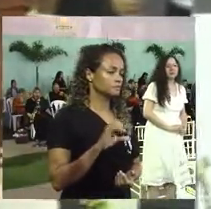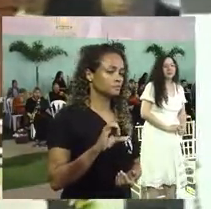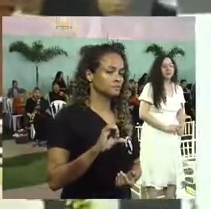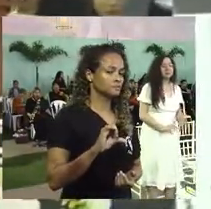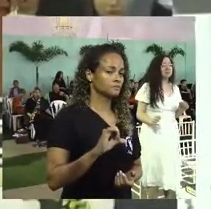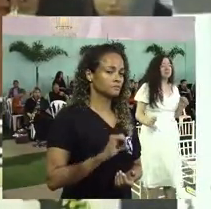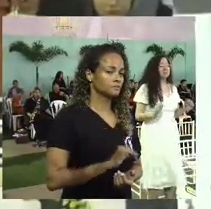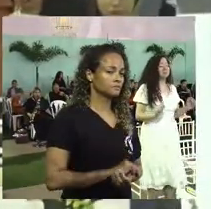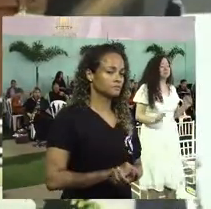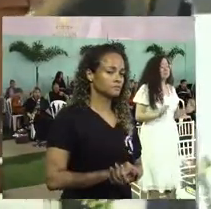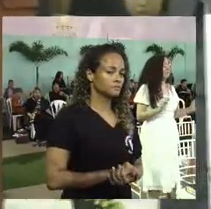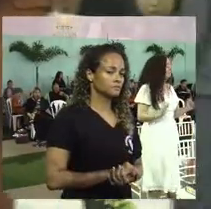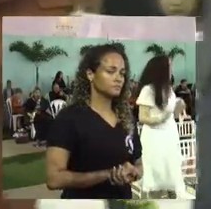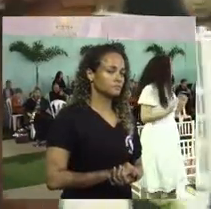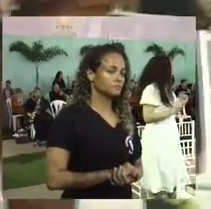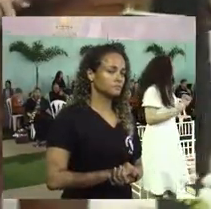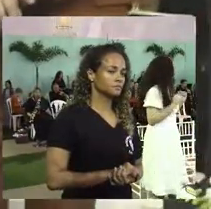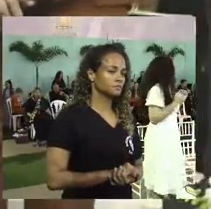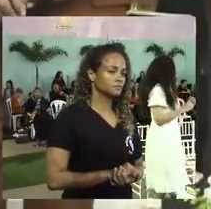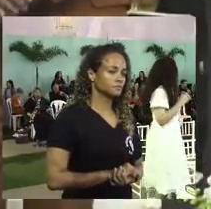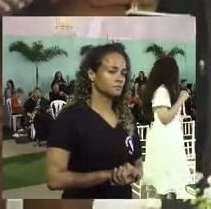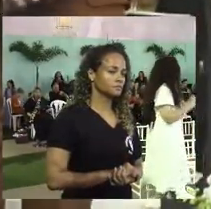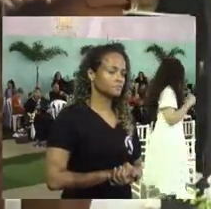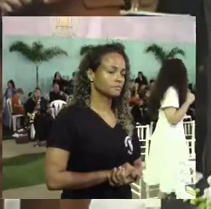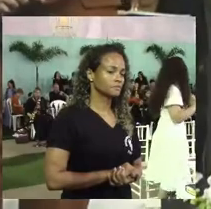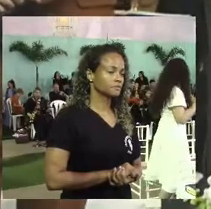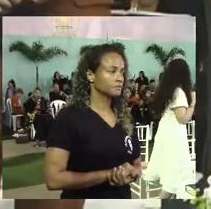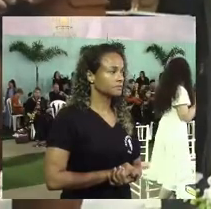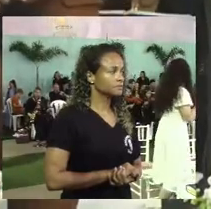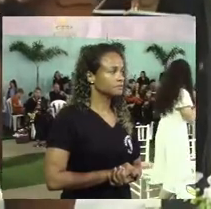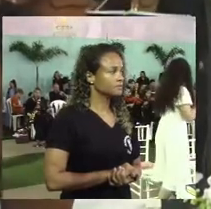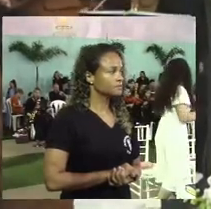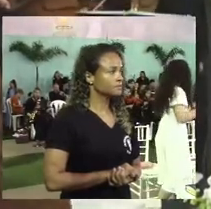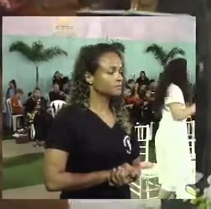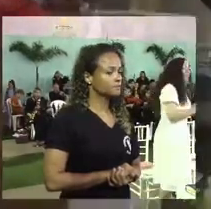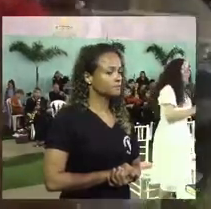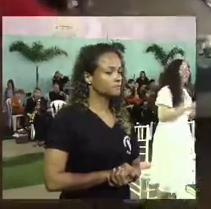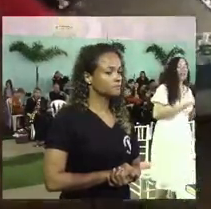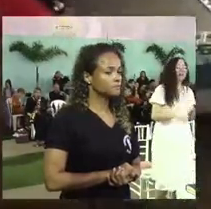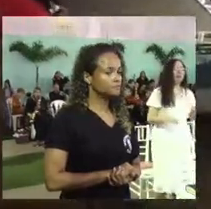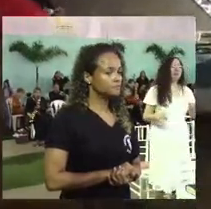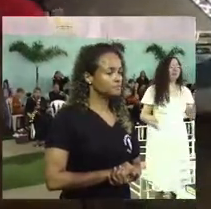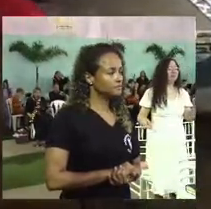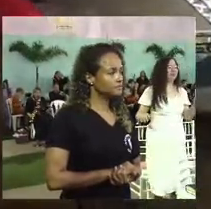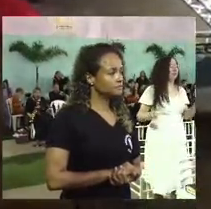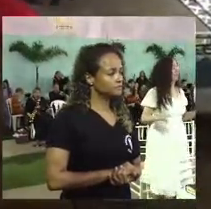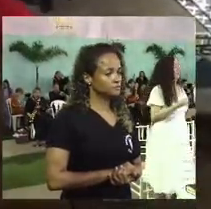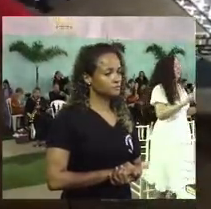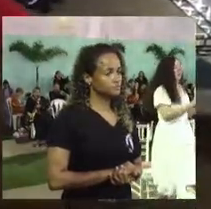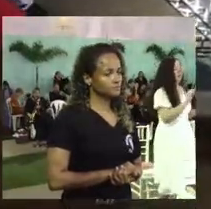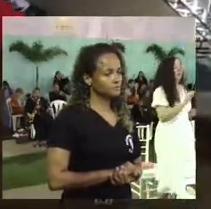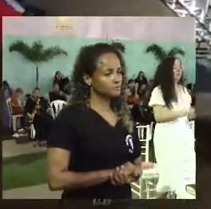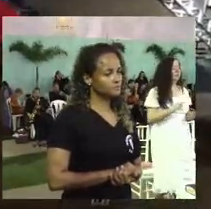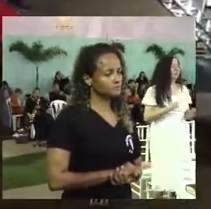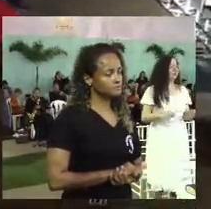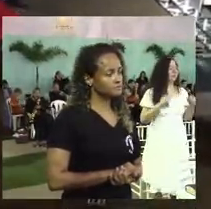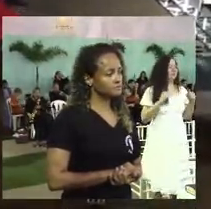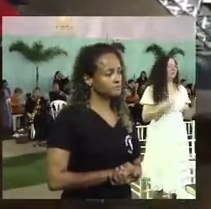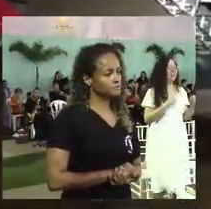oh glória falta uma para 60 Cadê mais uma para 60